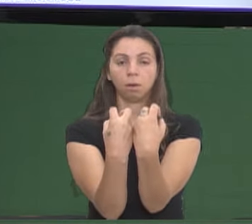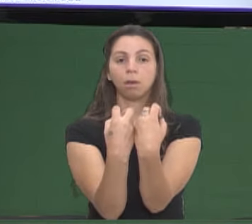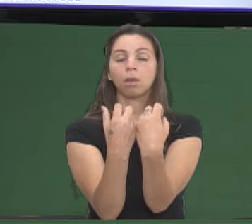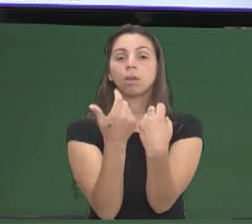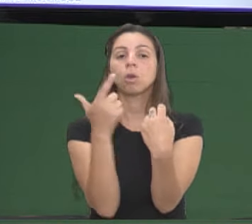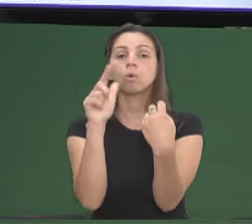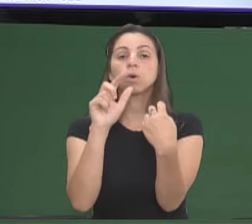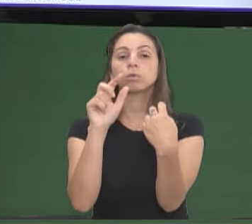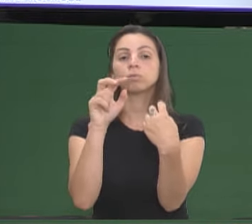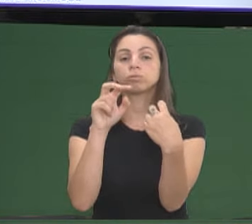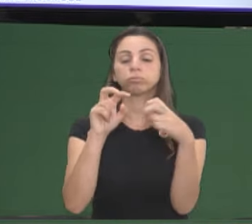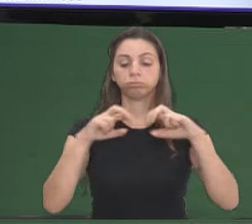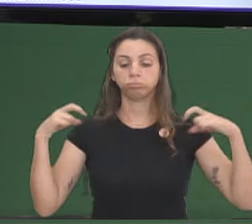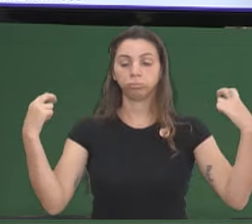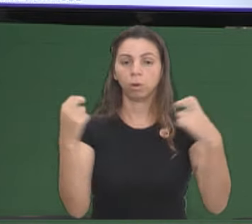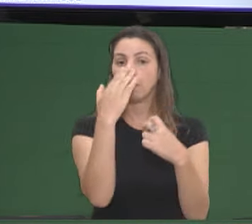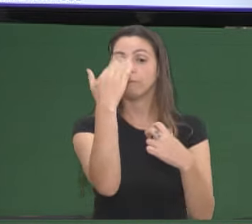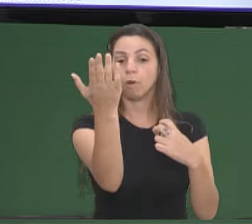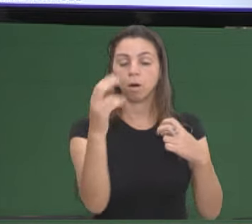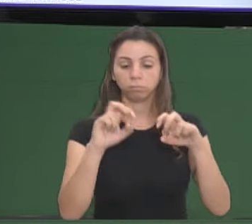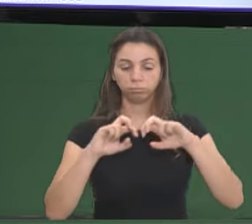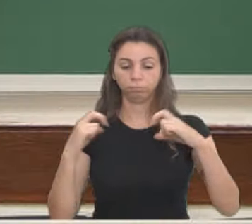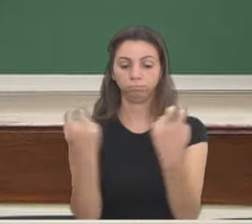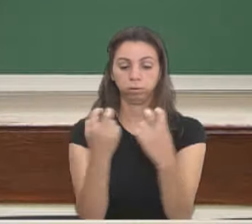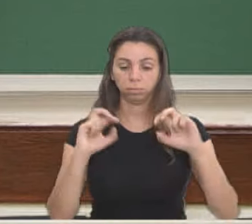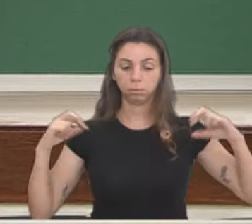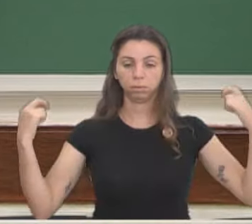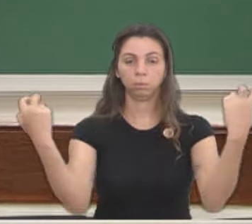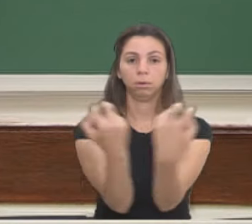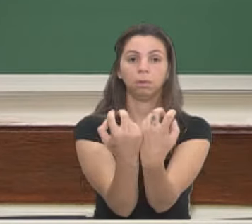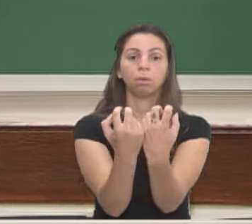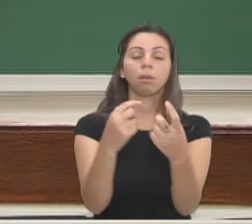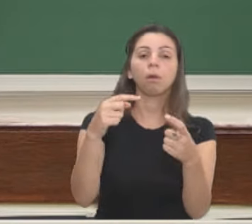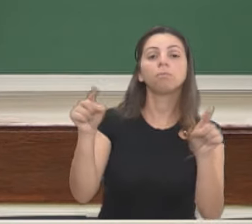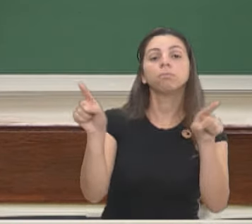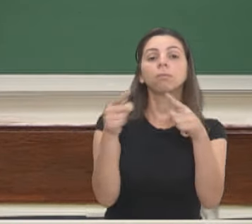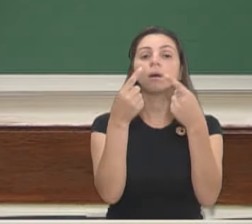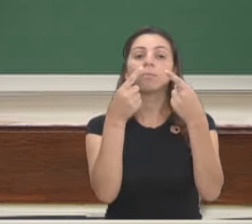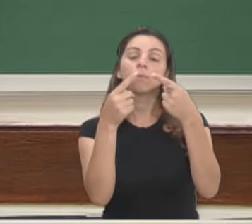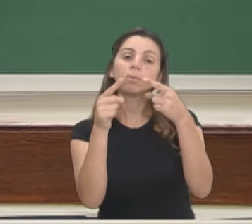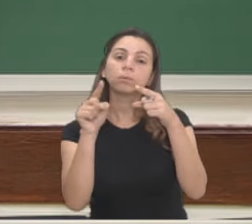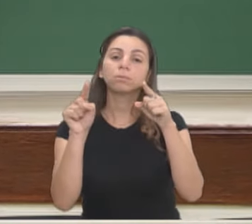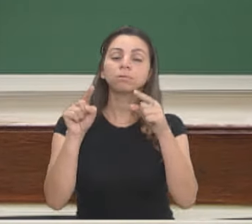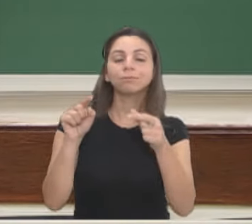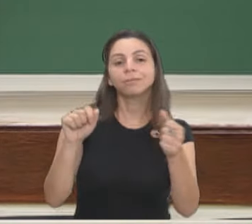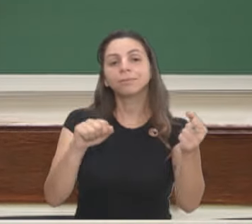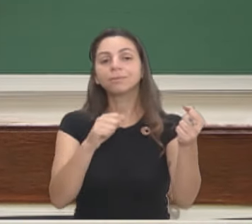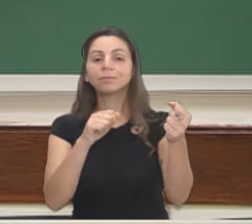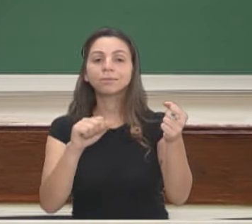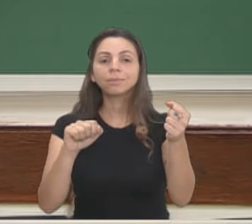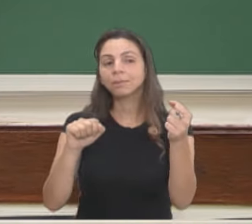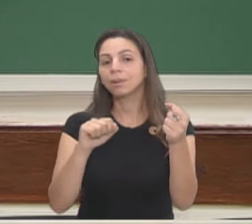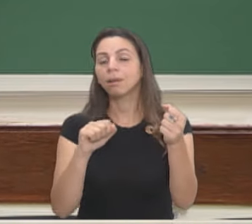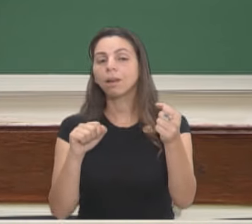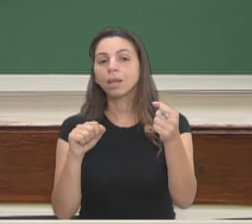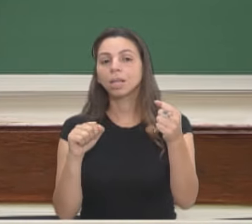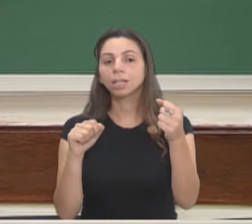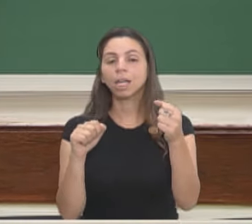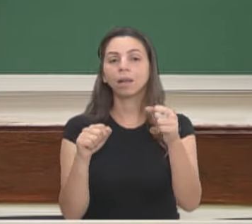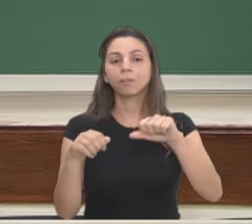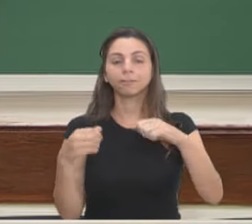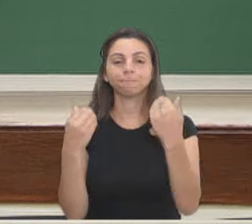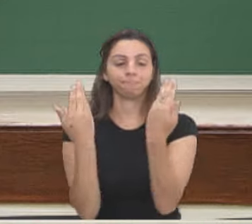nós ficávamos de costas, com os olhos fechados, com uma música ambiente, instrumental. E aí a gente encostava no colega que estava